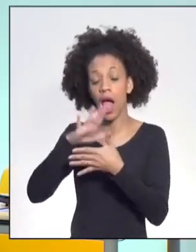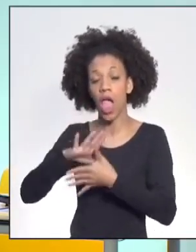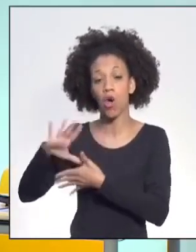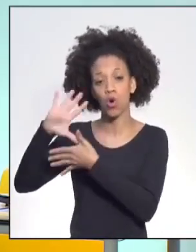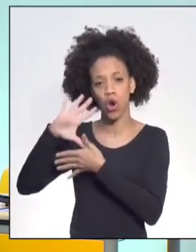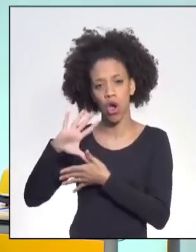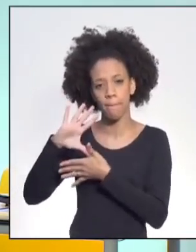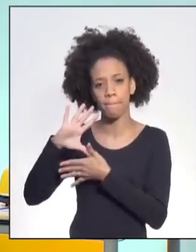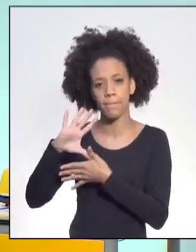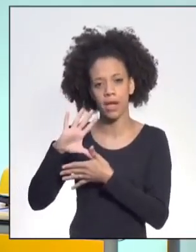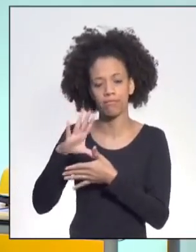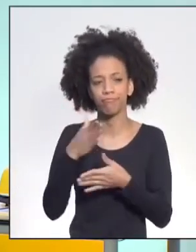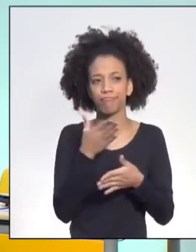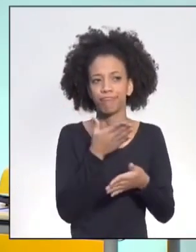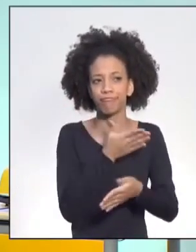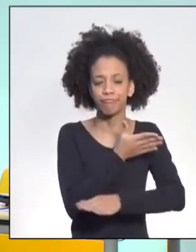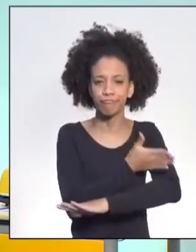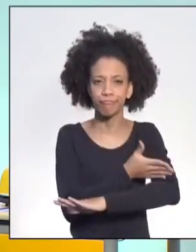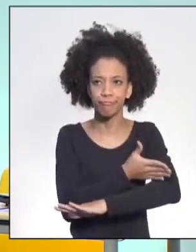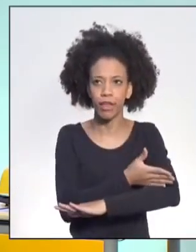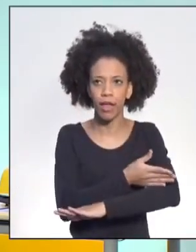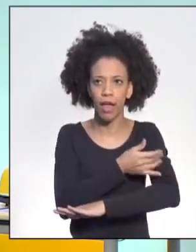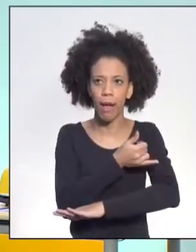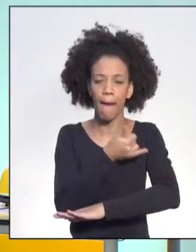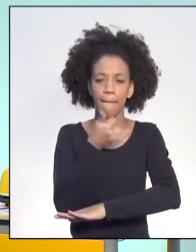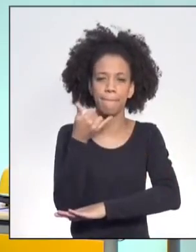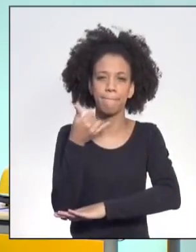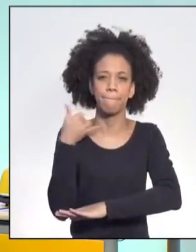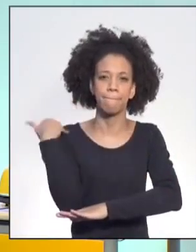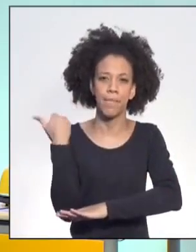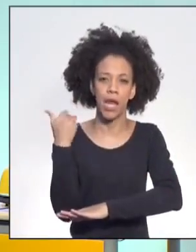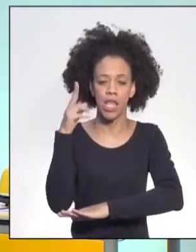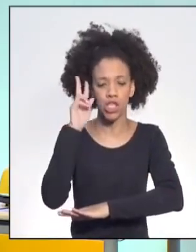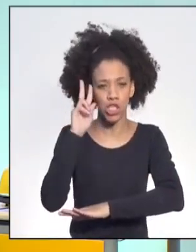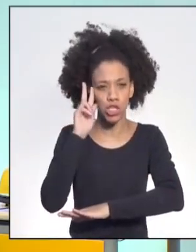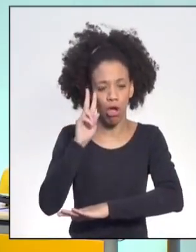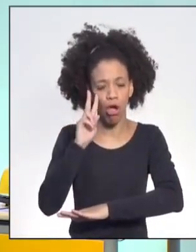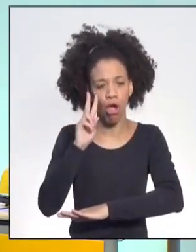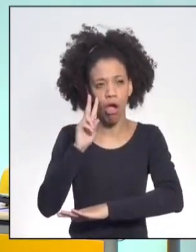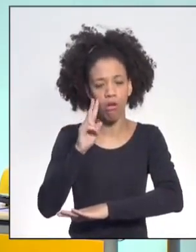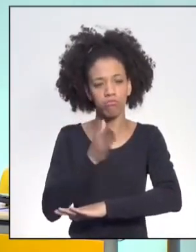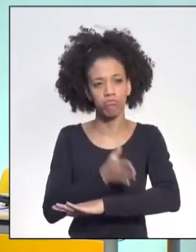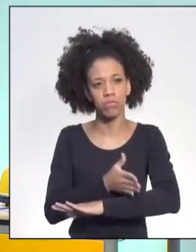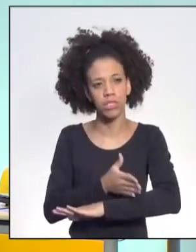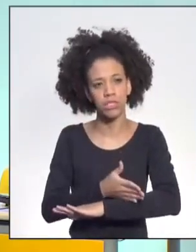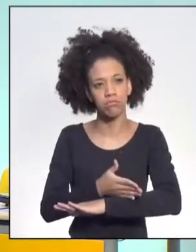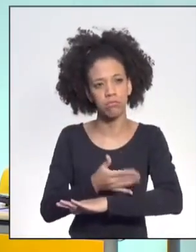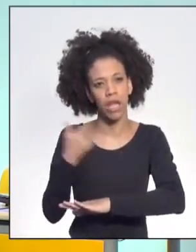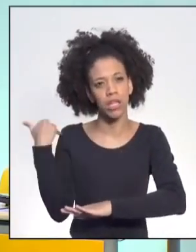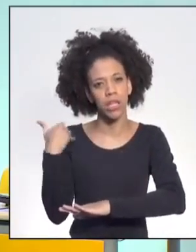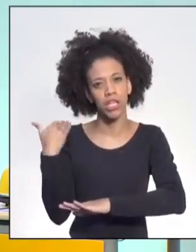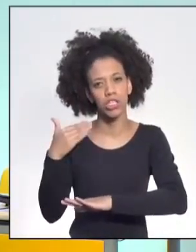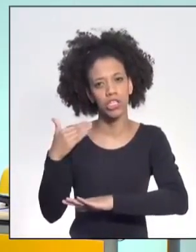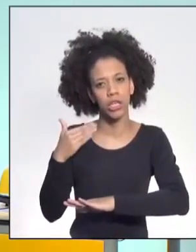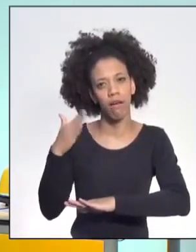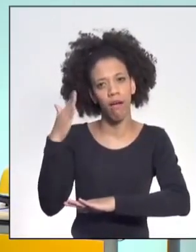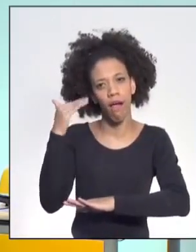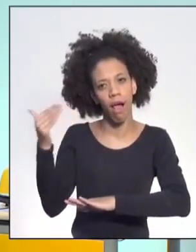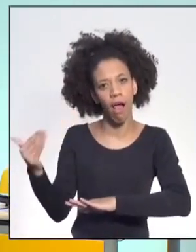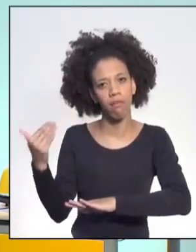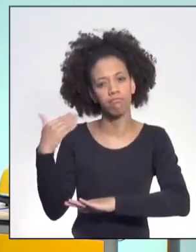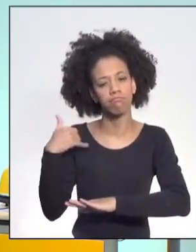pré-história, depois idade clássica, depois Idade Média, assim por diante,